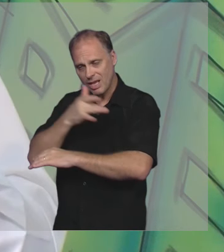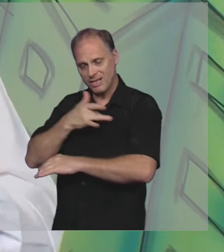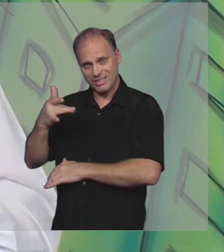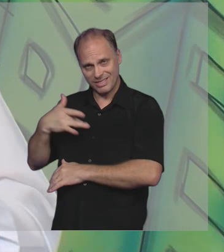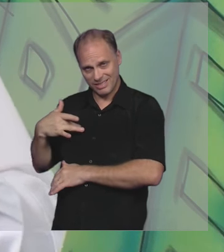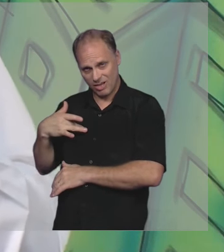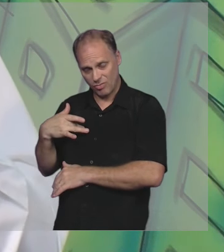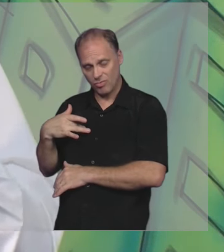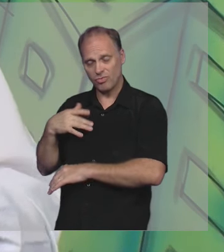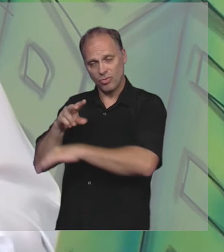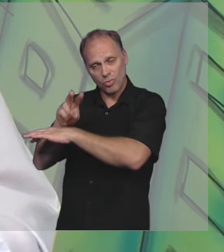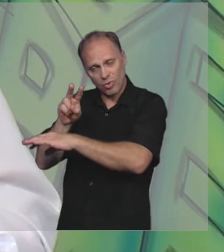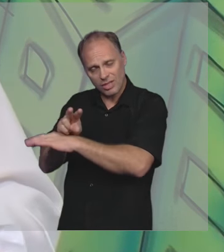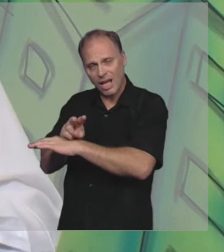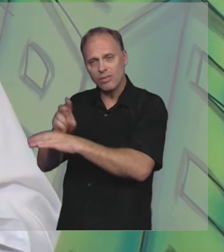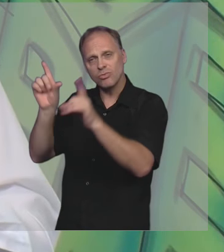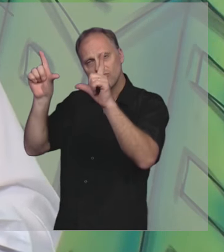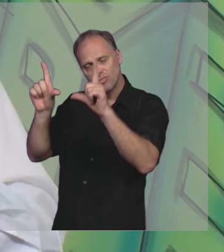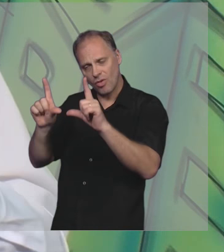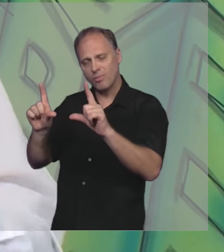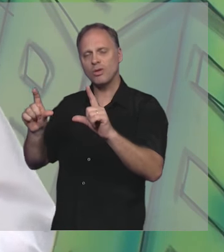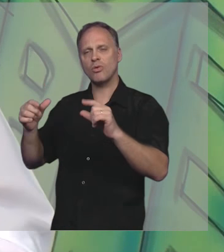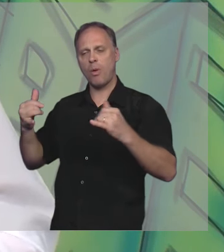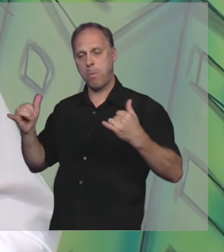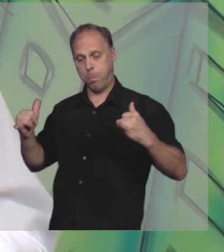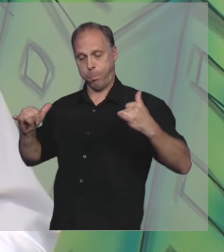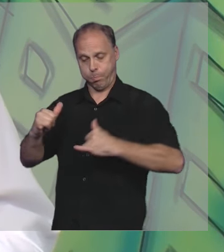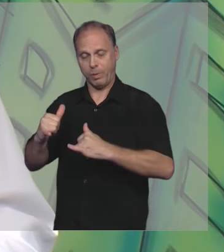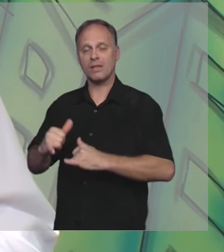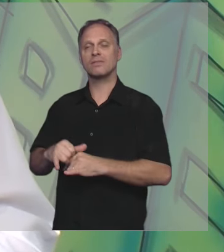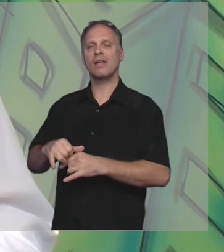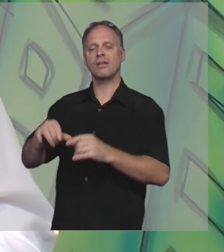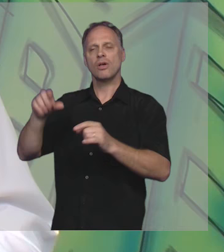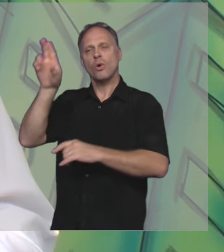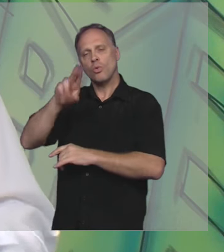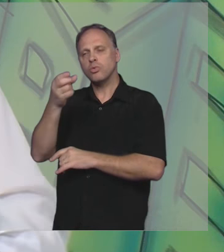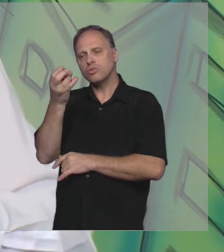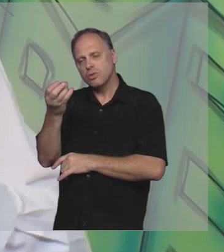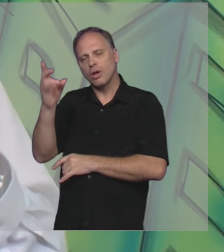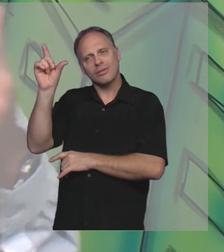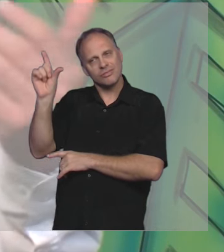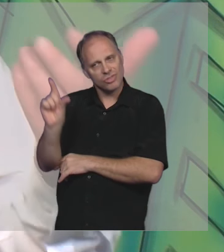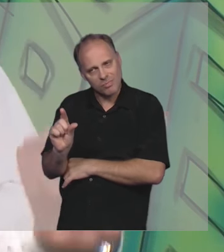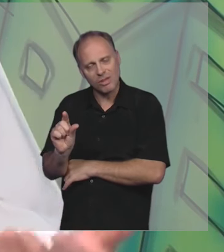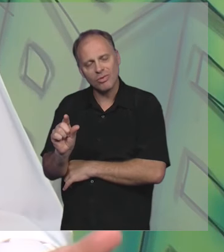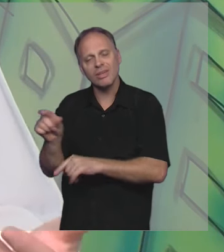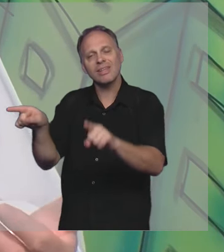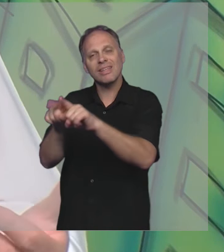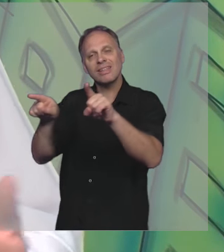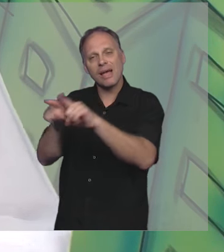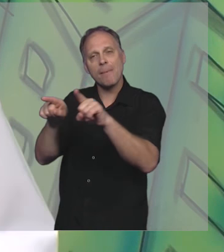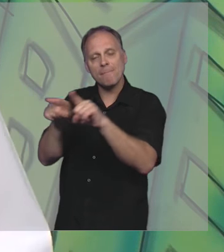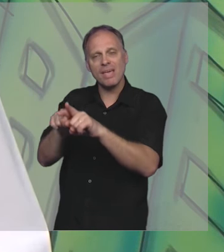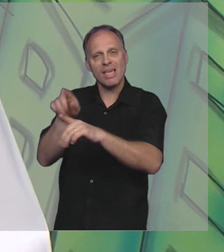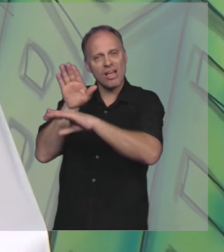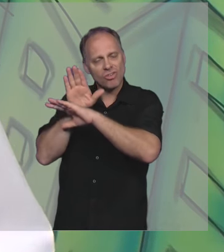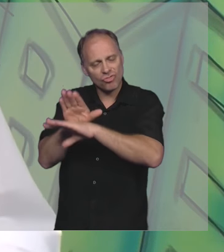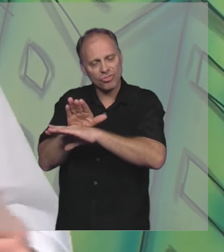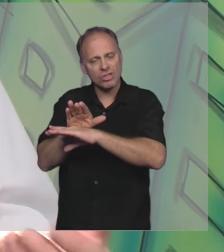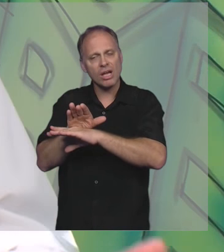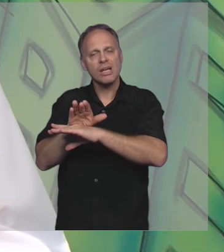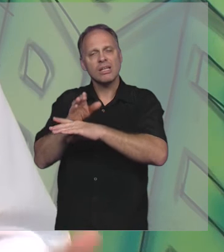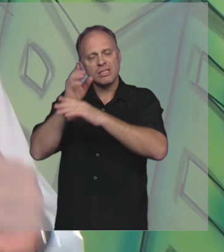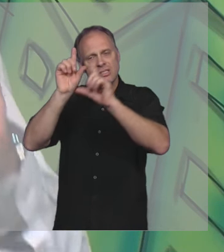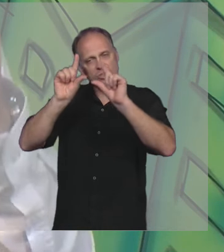tu favorece a diminuição da obesidade, a diminuição no uso de drogas, que isso também vai favorecer o